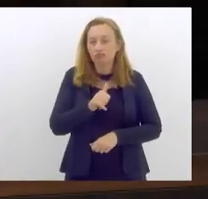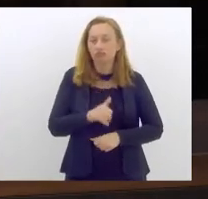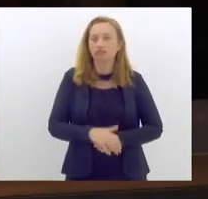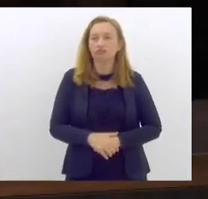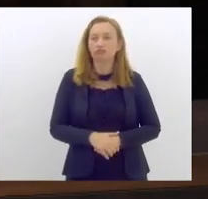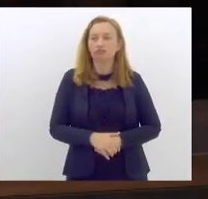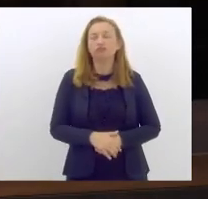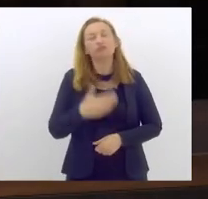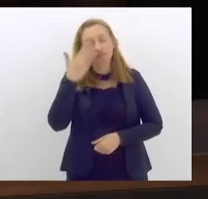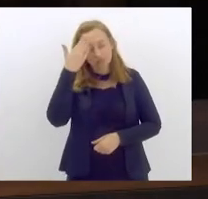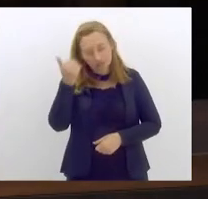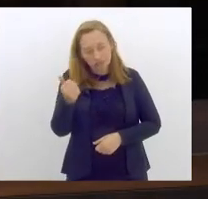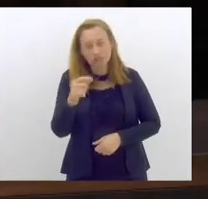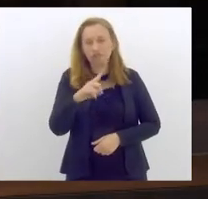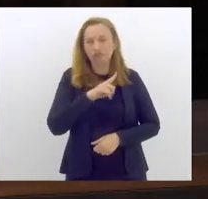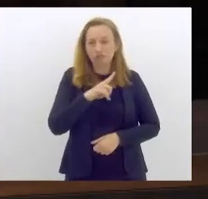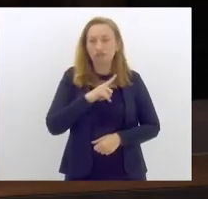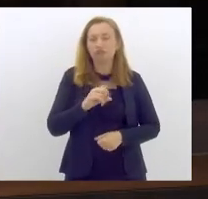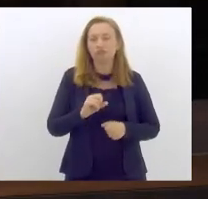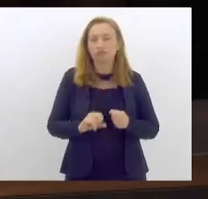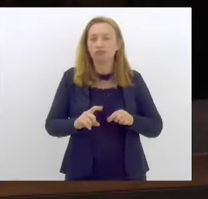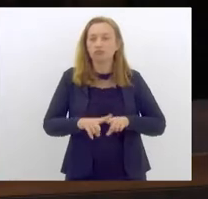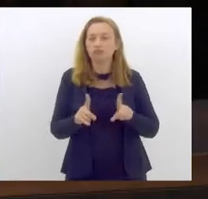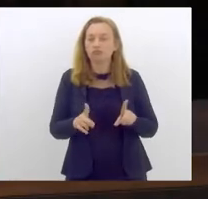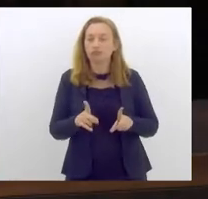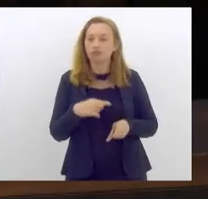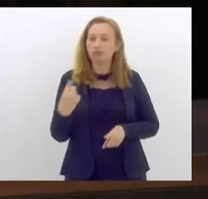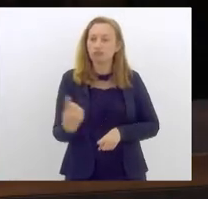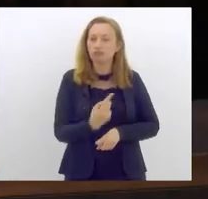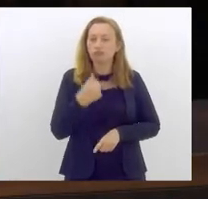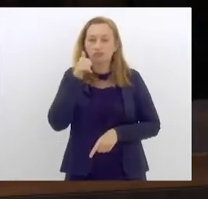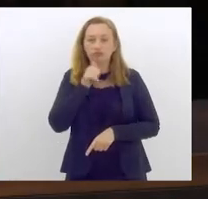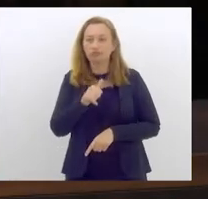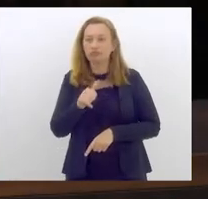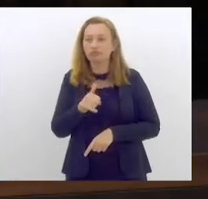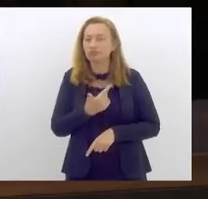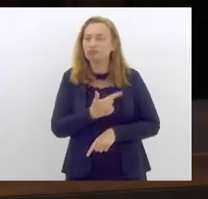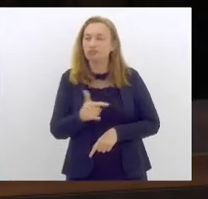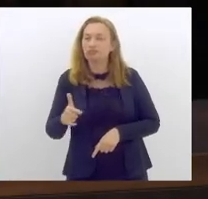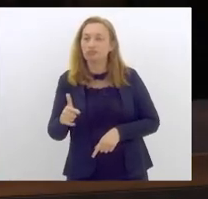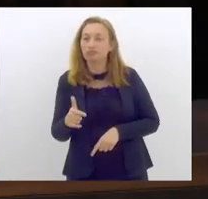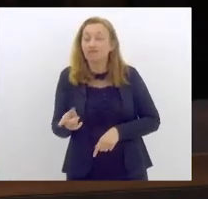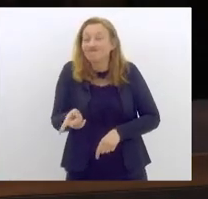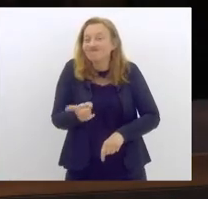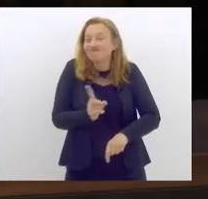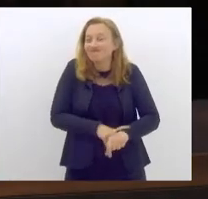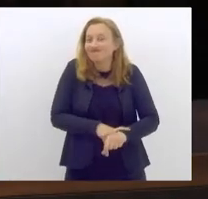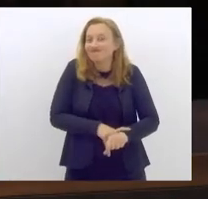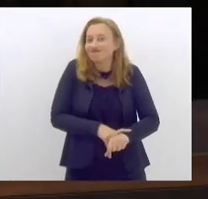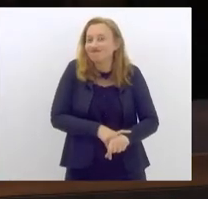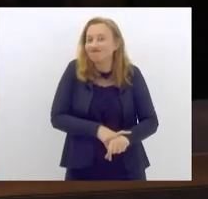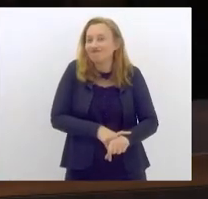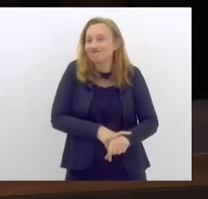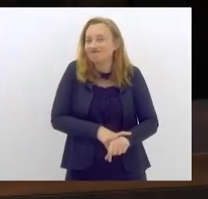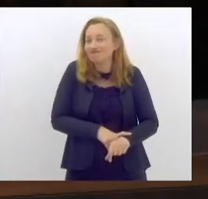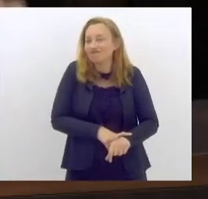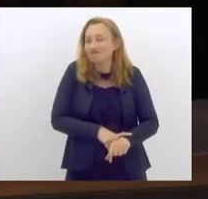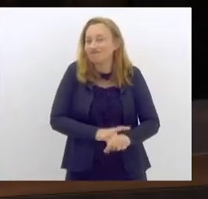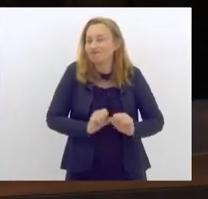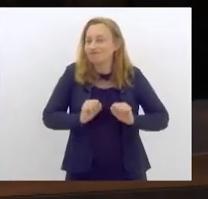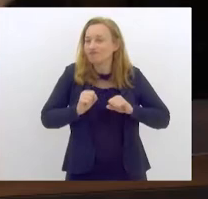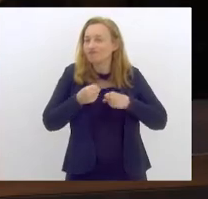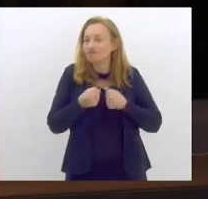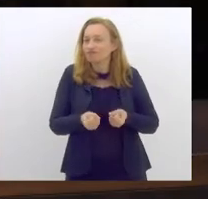elas sabem que tem que fazer mas a nossa mulherada não tem tempo suficiente para se